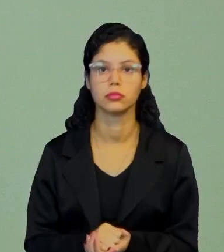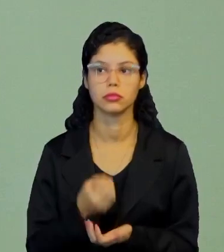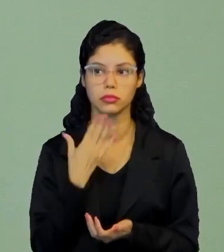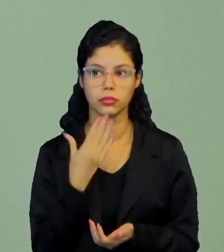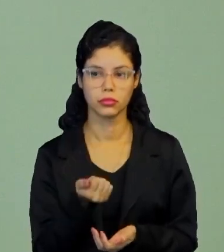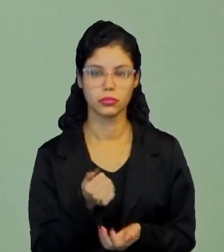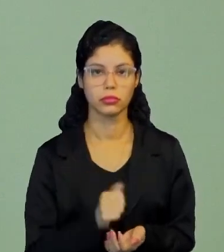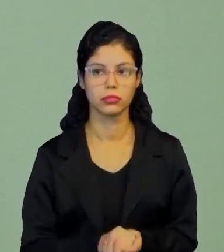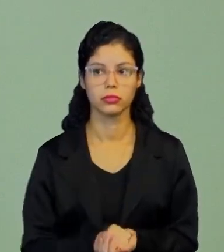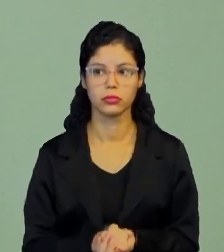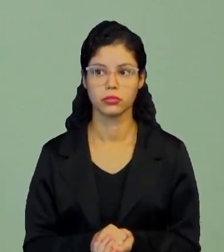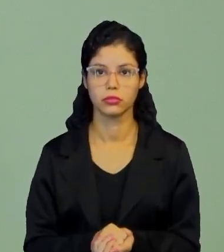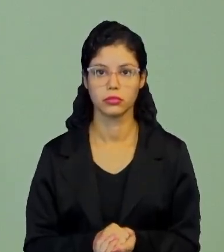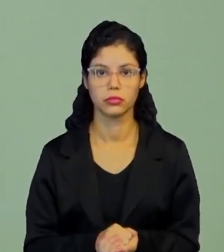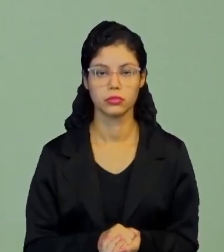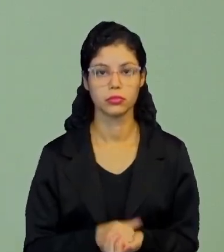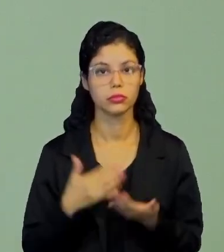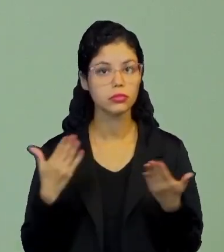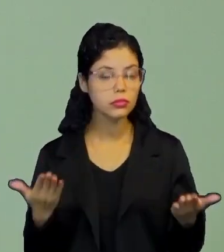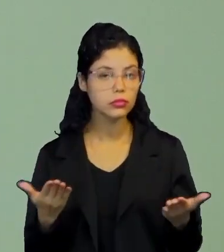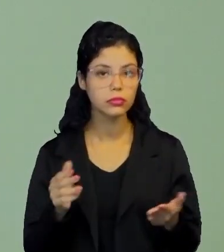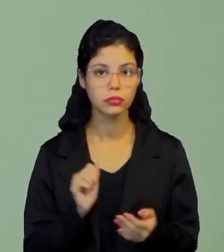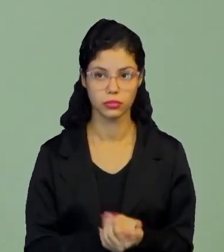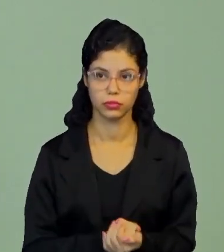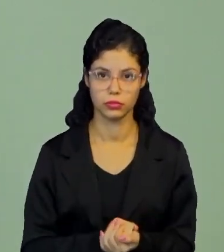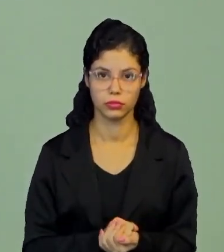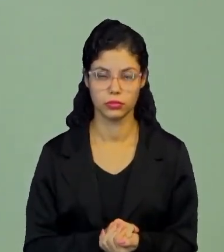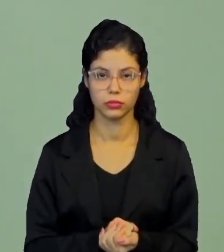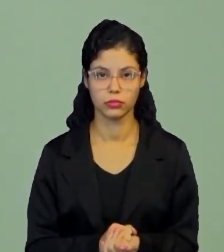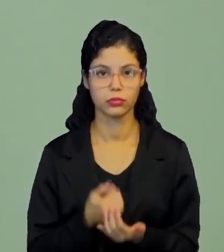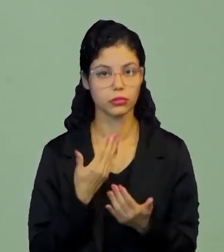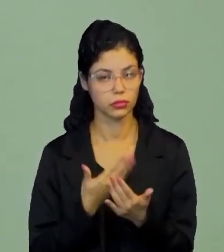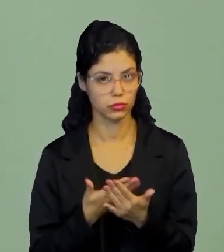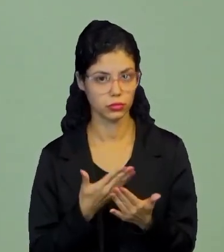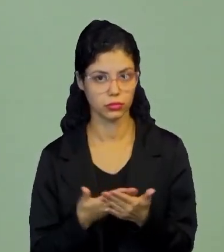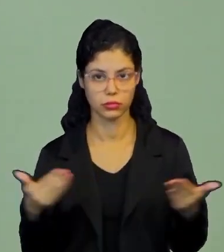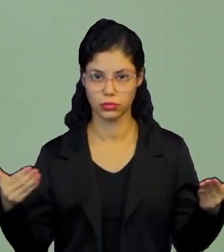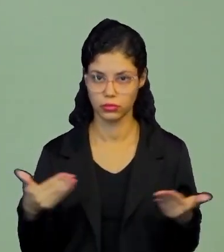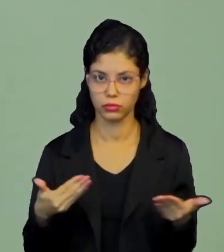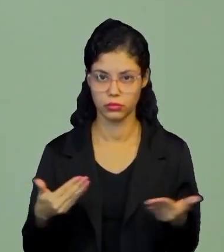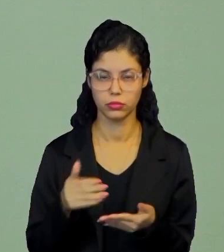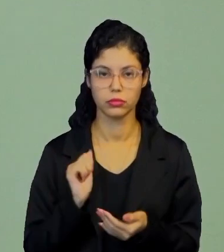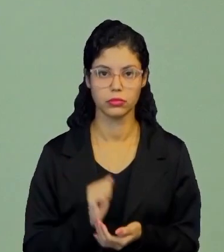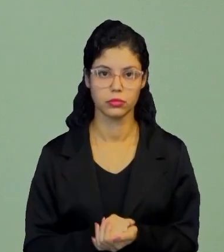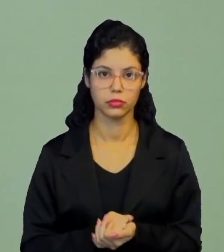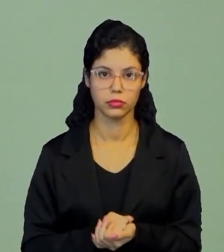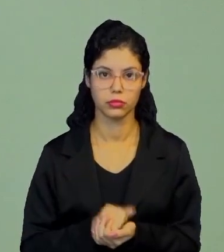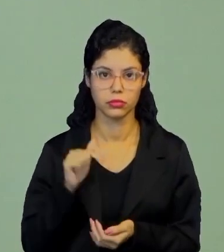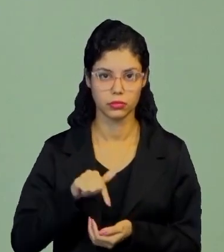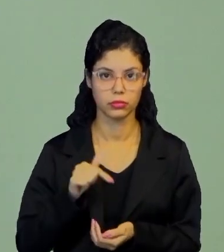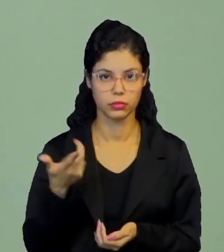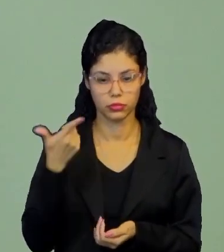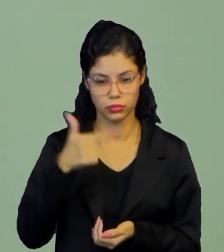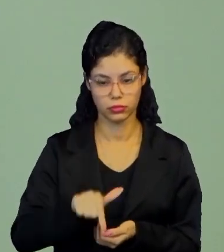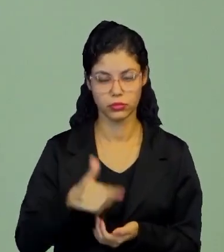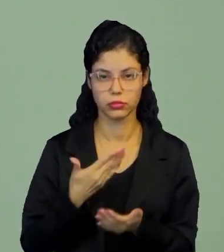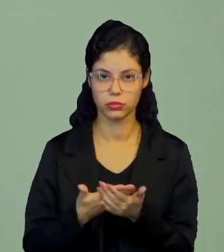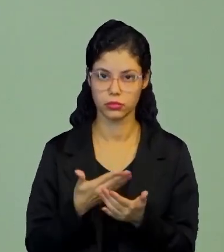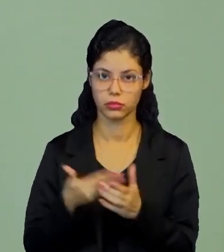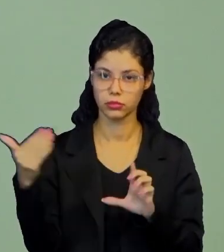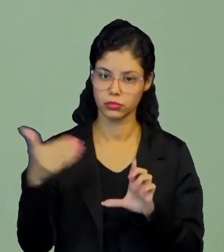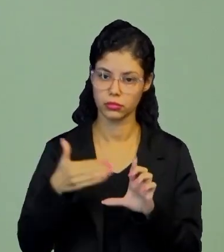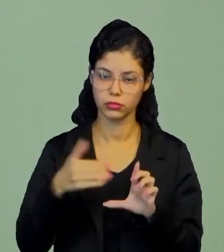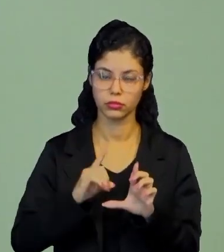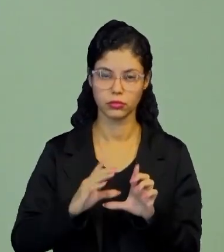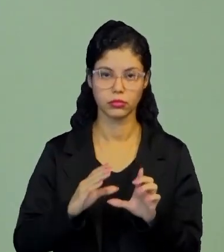tudo bem Então pessoal Essa foi a nossa aula de hoje para Rever essa